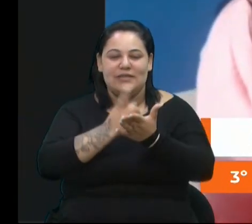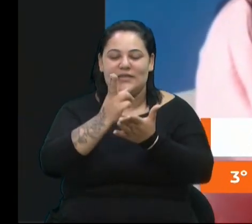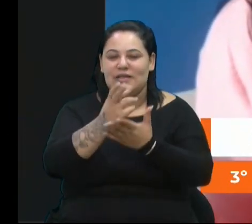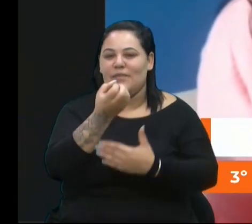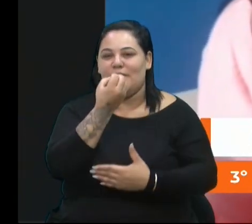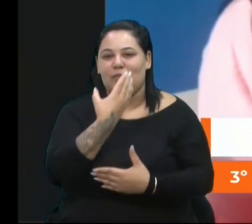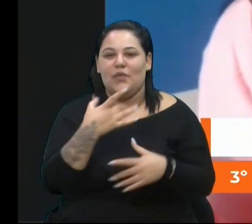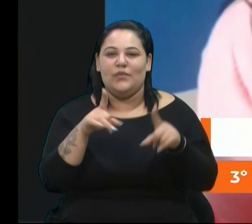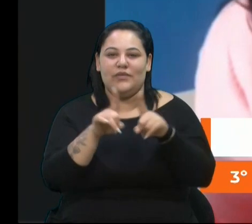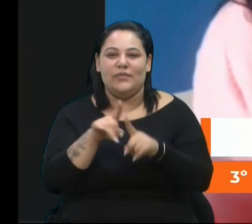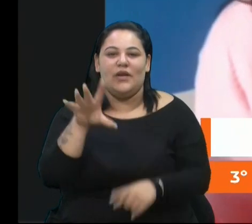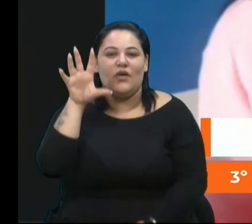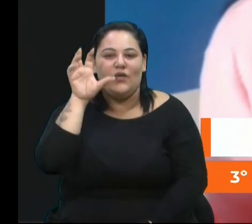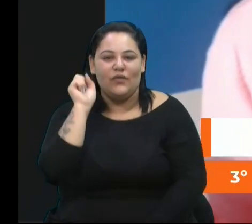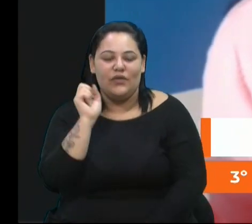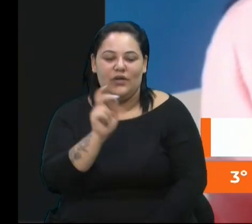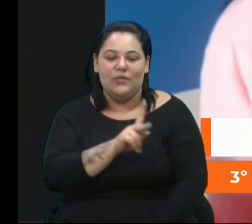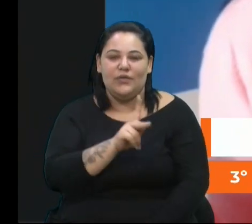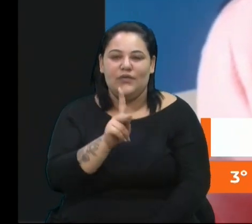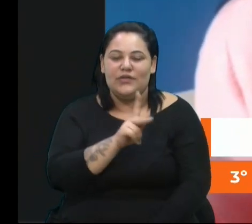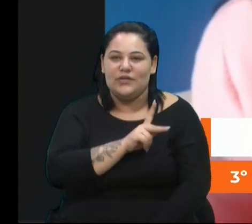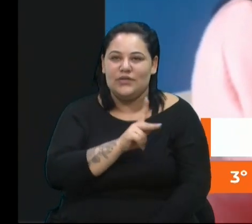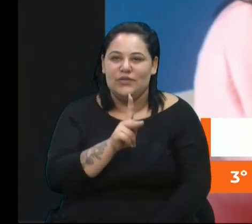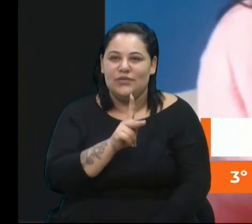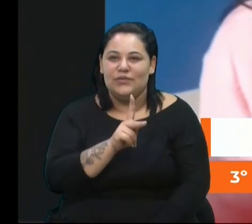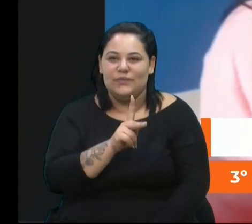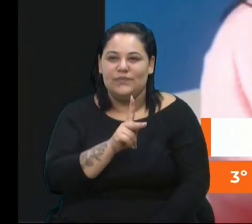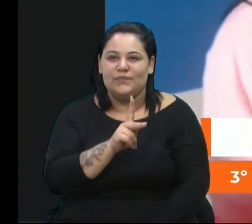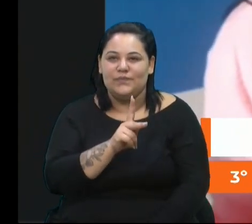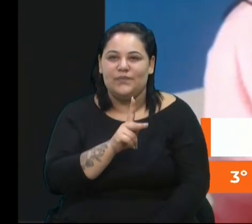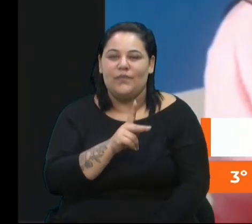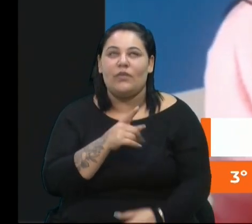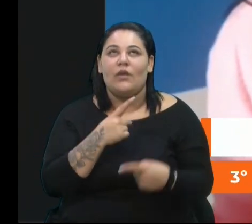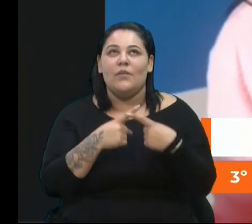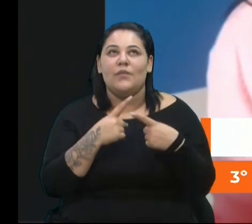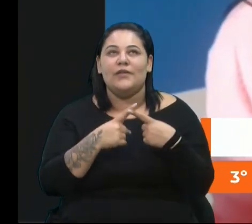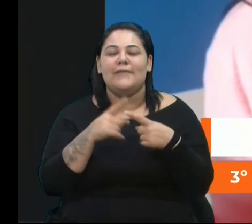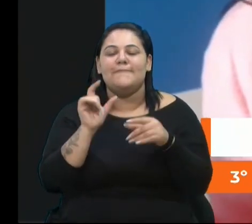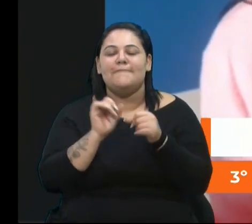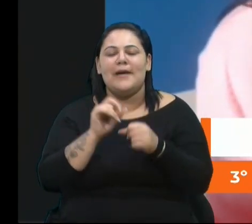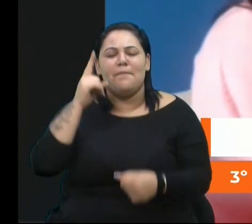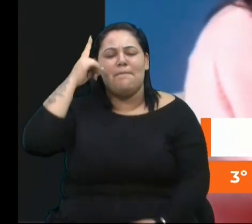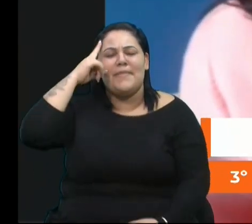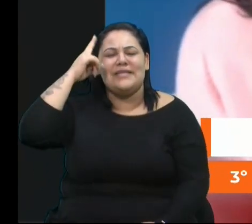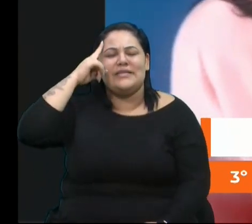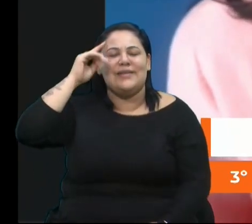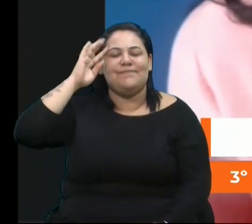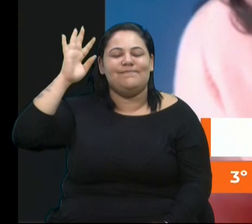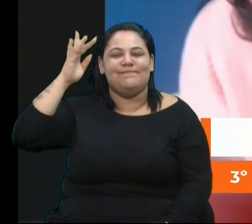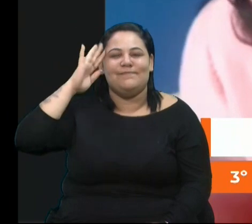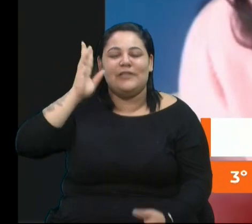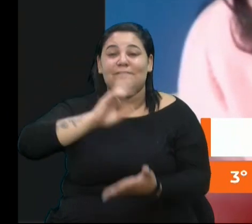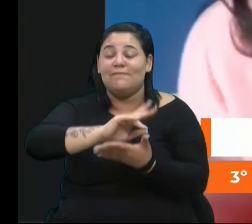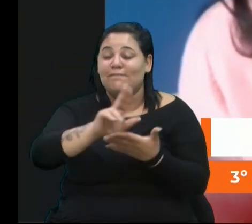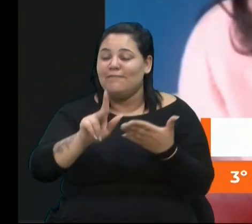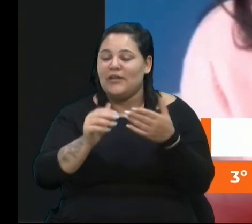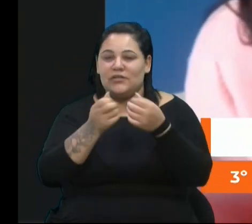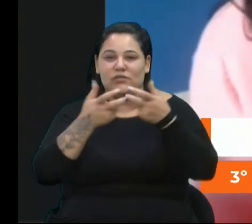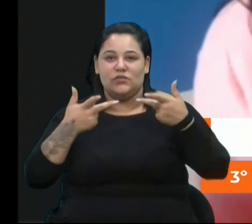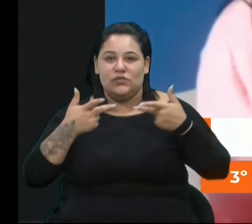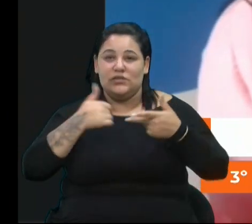bom ouvir o professor Chico Bill, assim, porque nos faz refletir sobre várias questões, né, eu acho que até